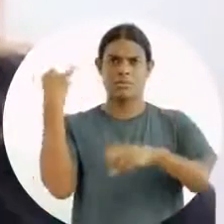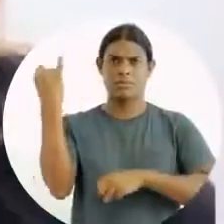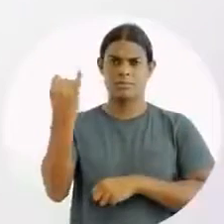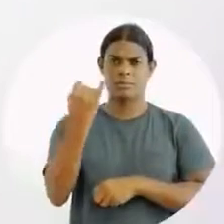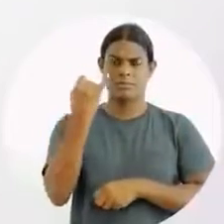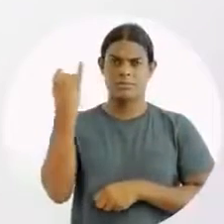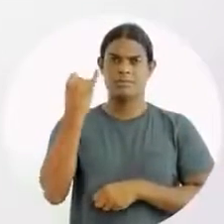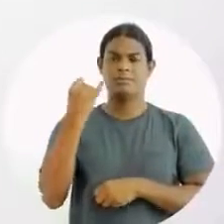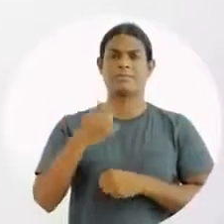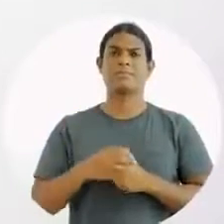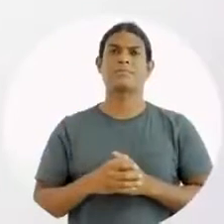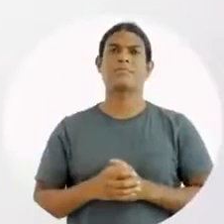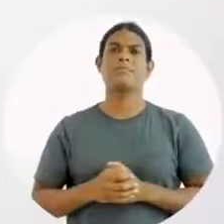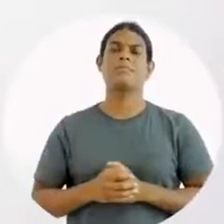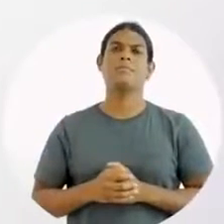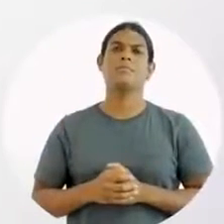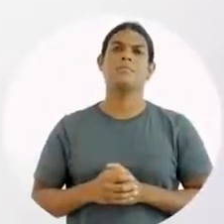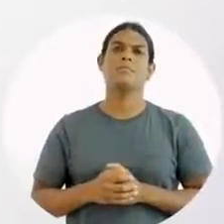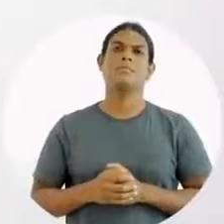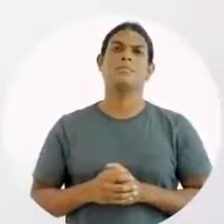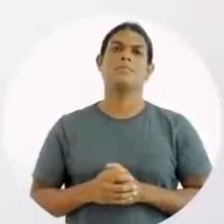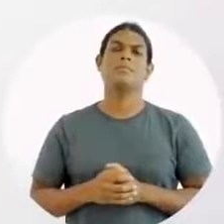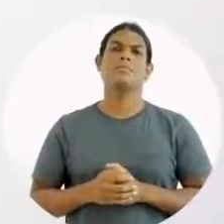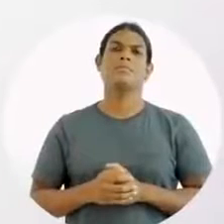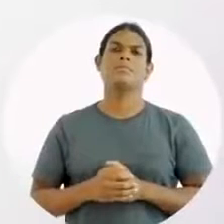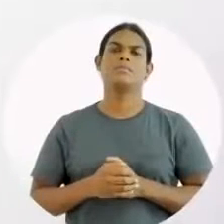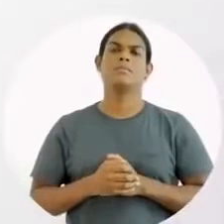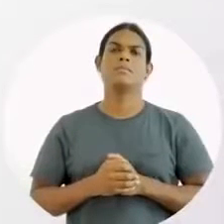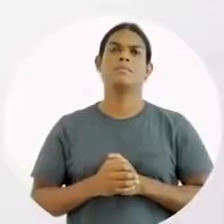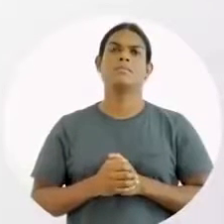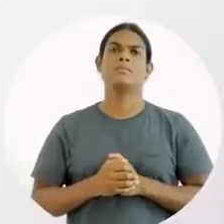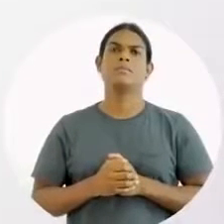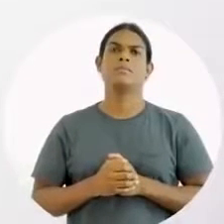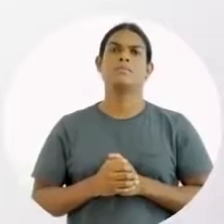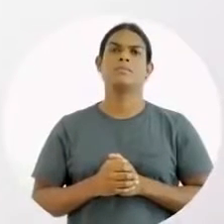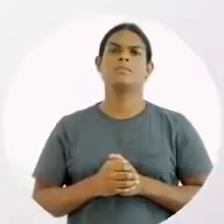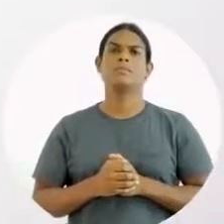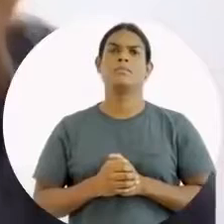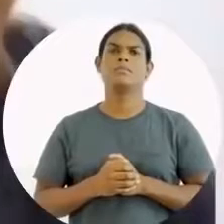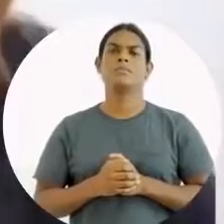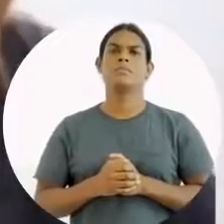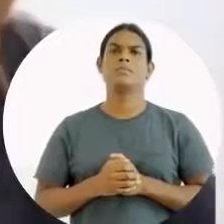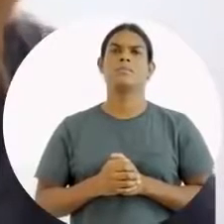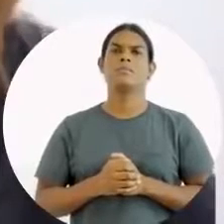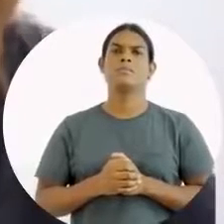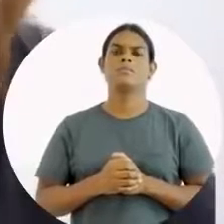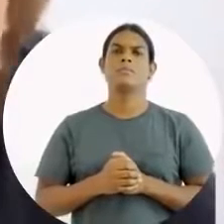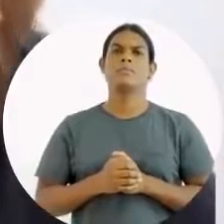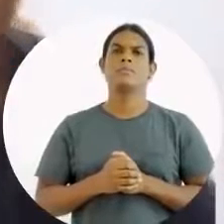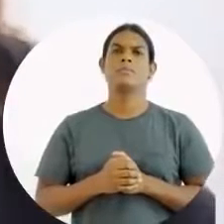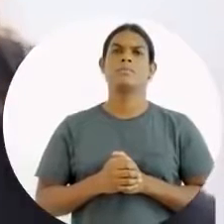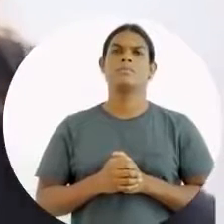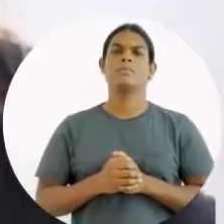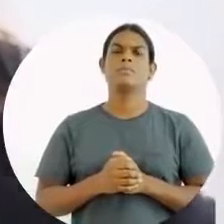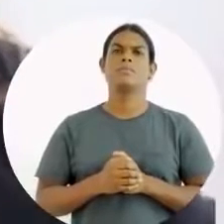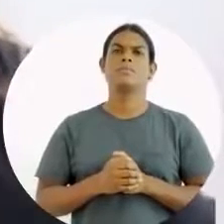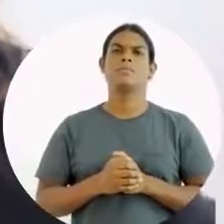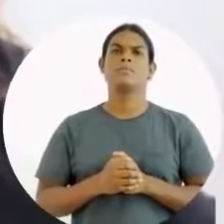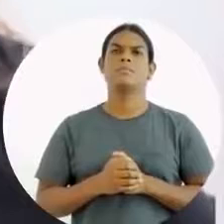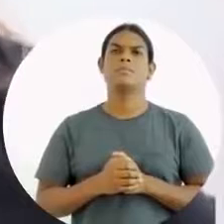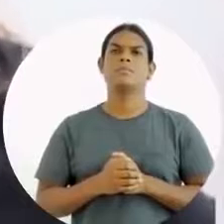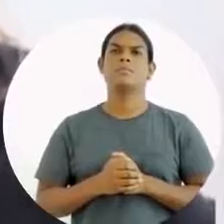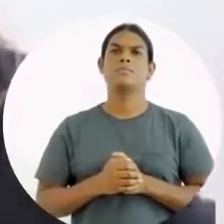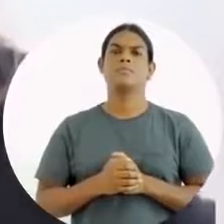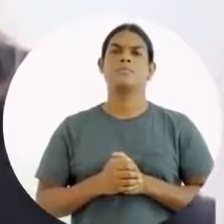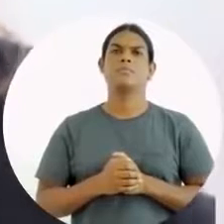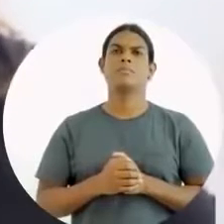ambiente organizacional do conceito de organização. Seria a era da industrialização clássica, a